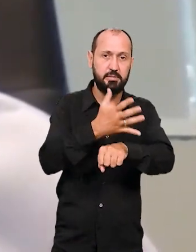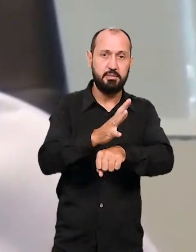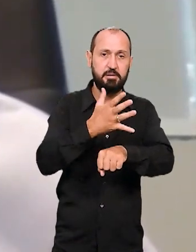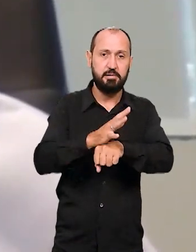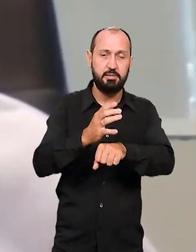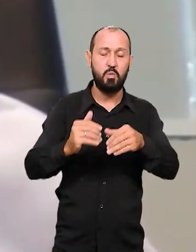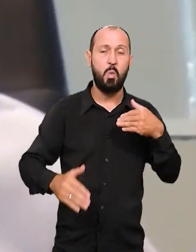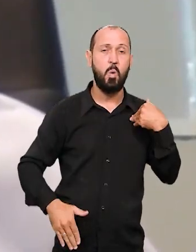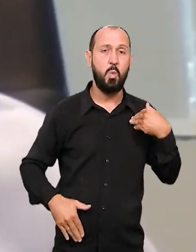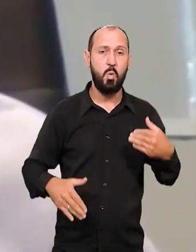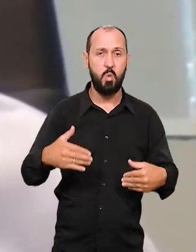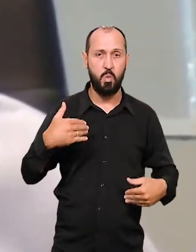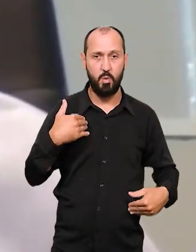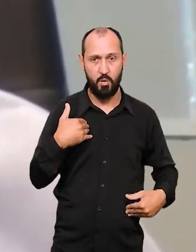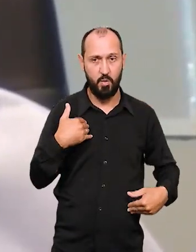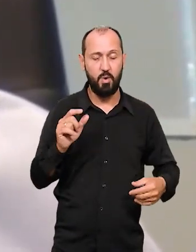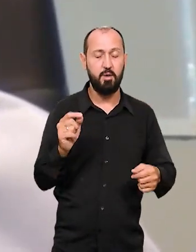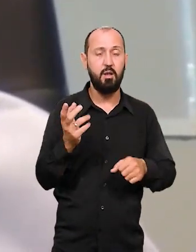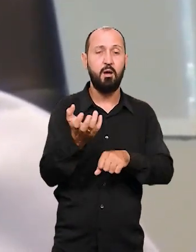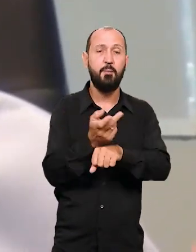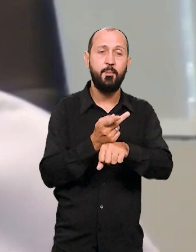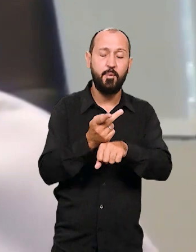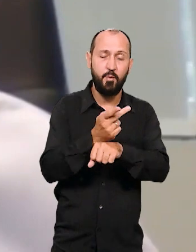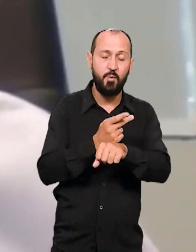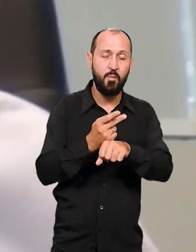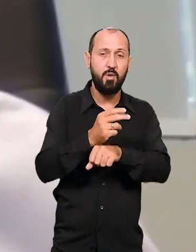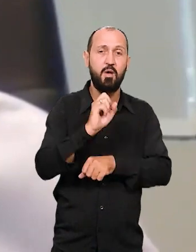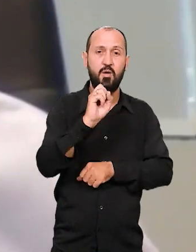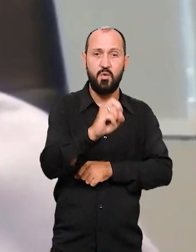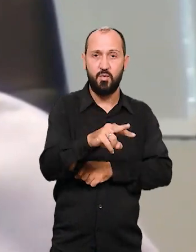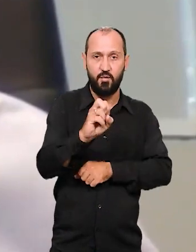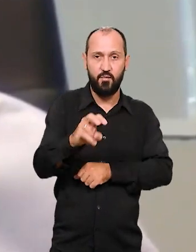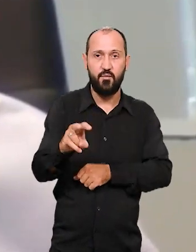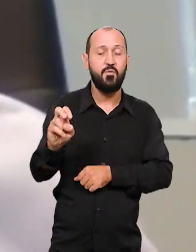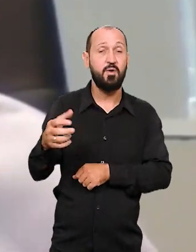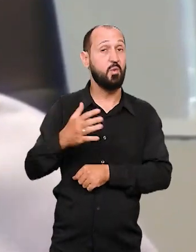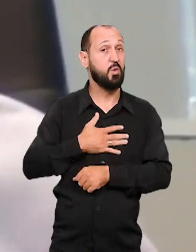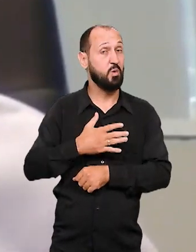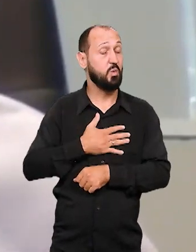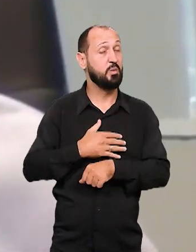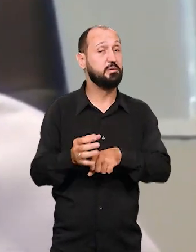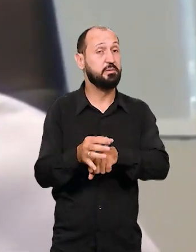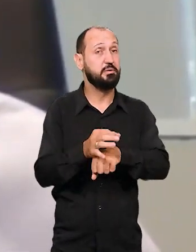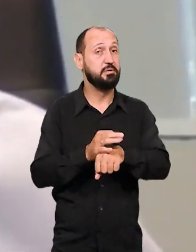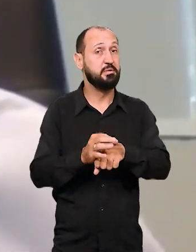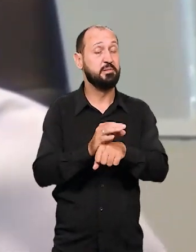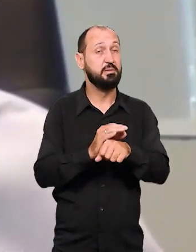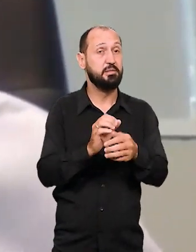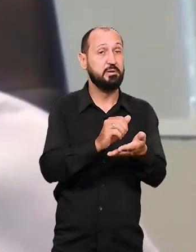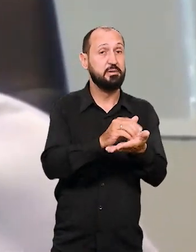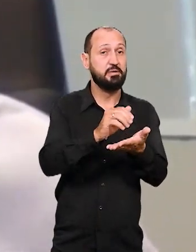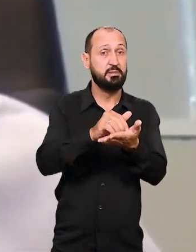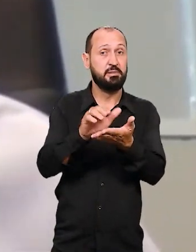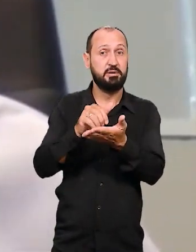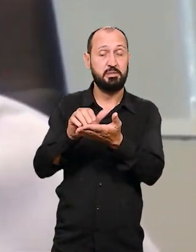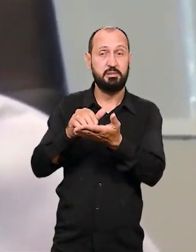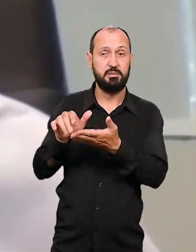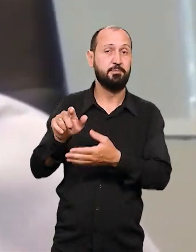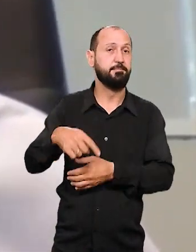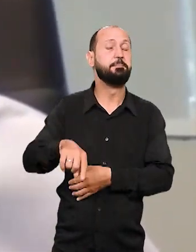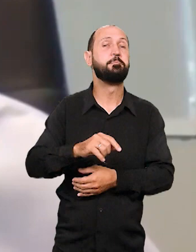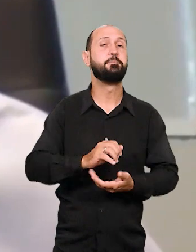gente treinou o nosso corpo a procurar o vírus com a nossa terapia celular e eliminar essas